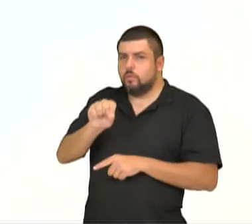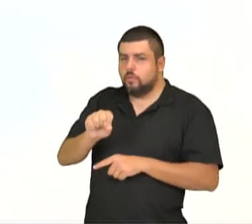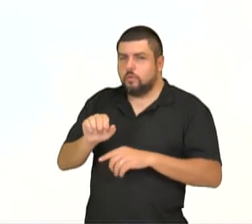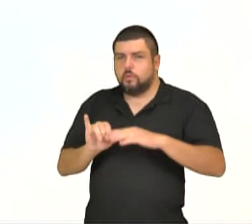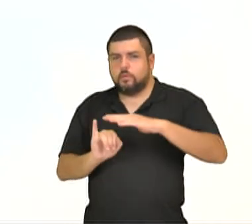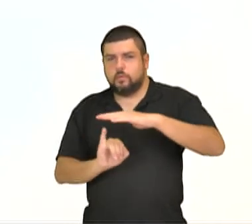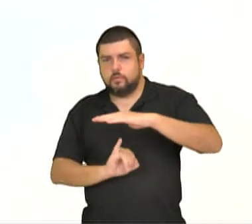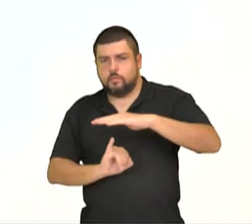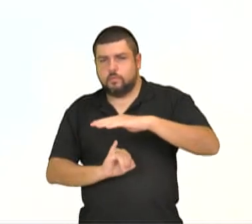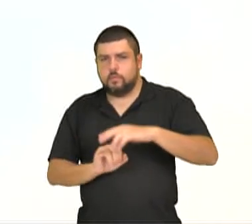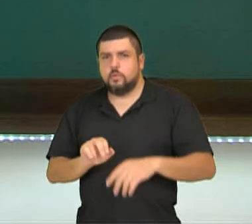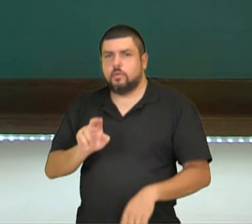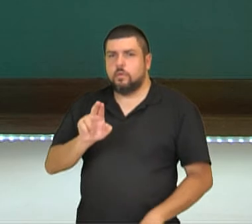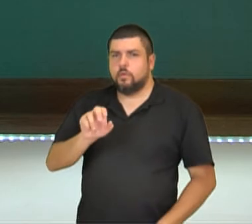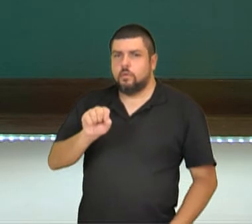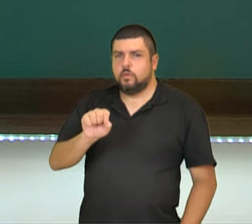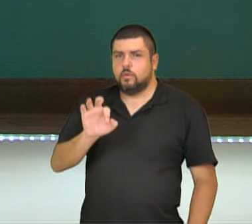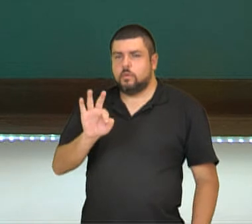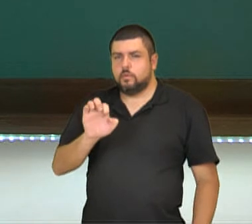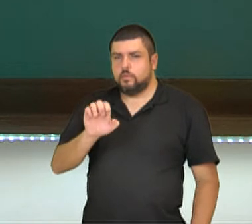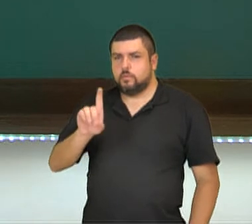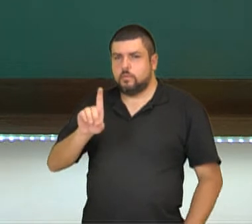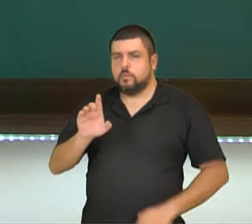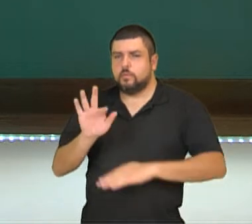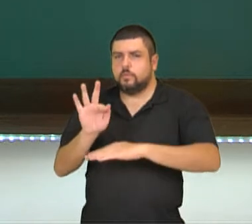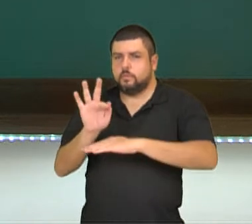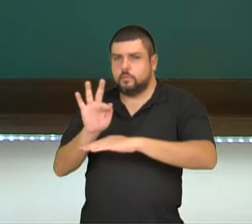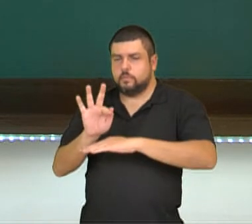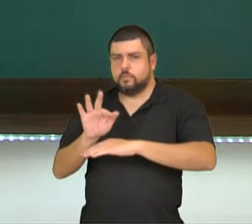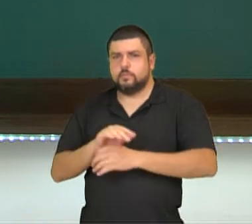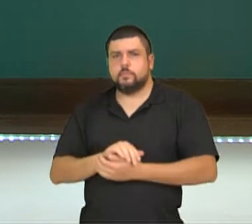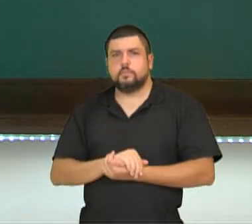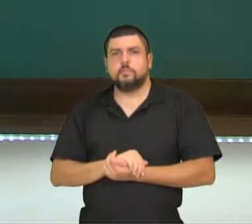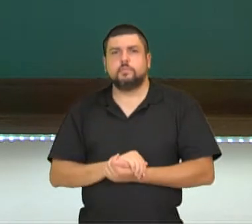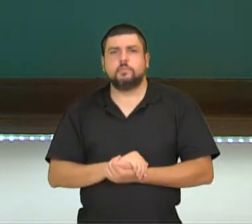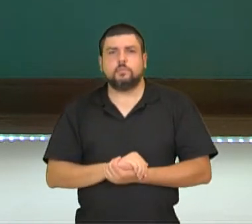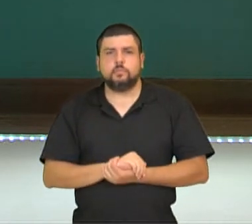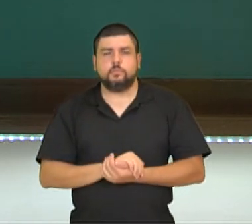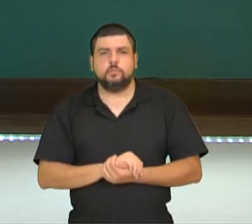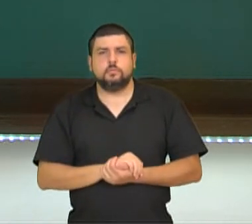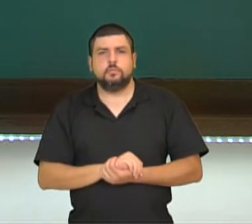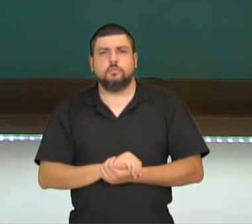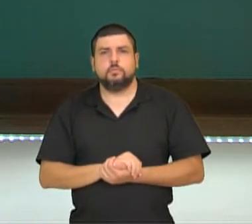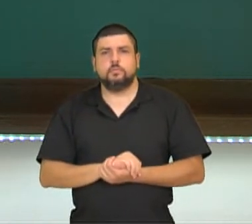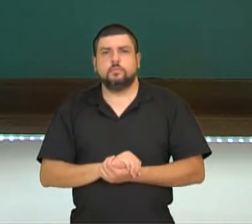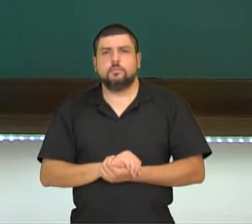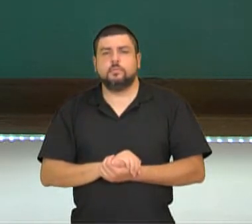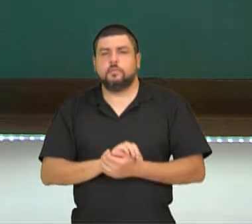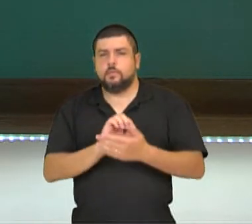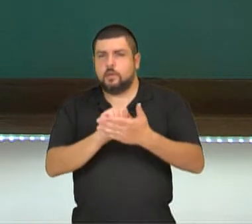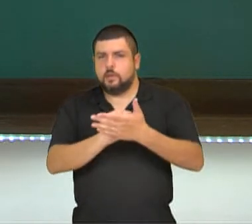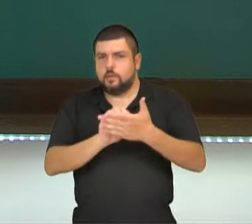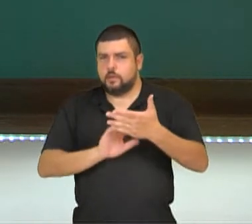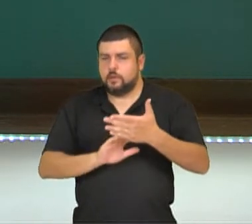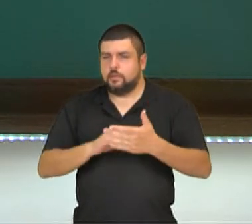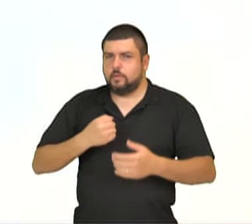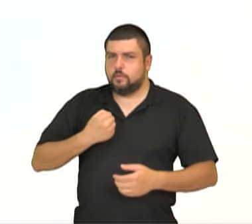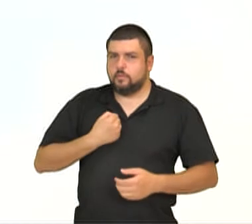usté, mais, é formal, tá? Aqui, vamos para a atividade 4,